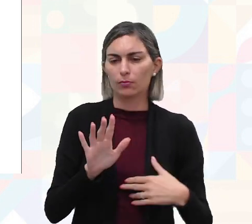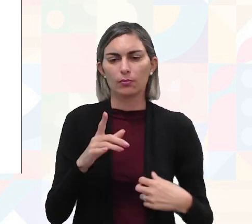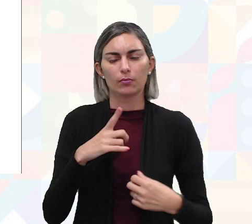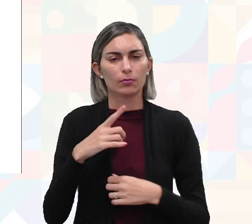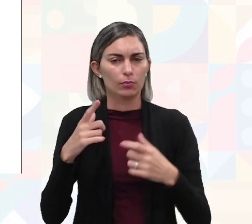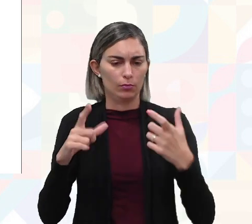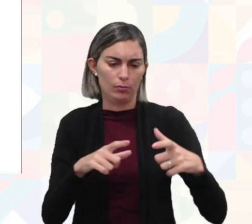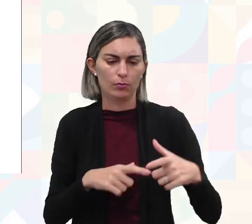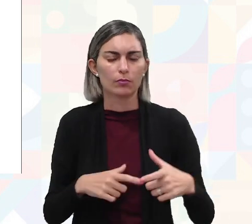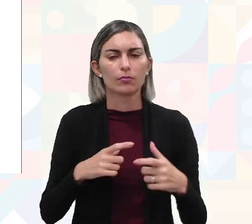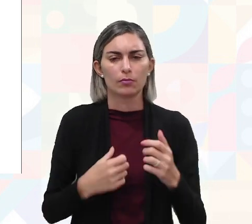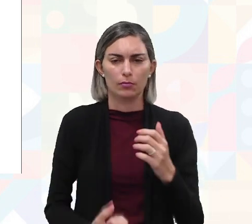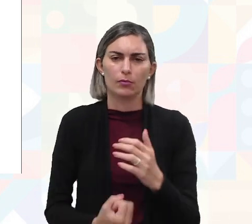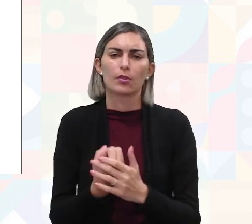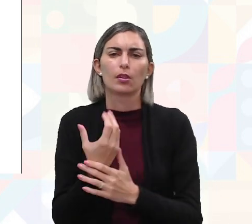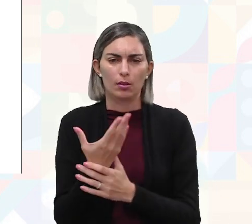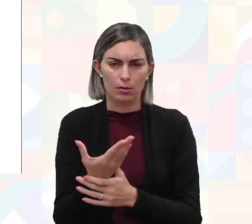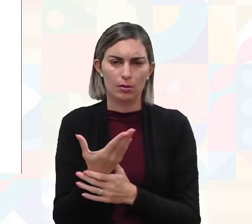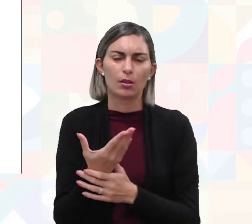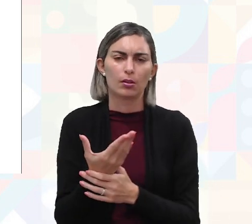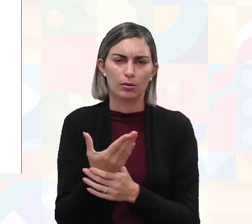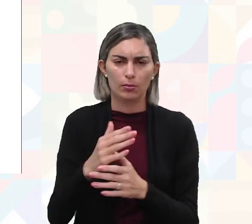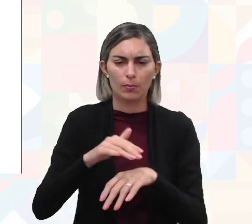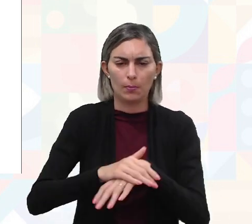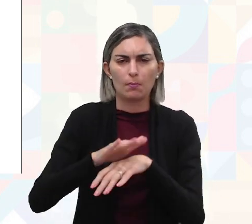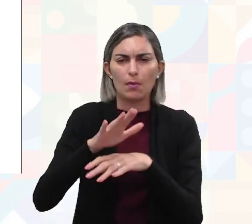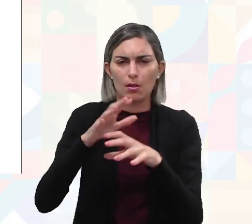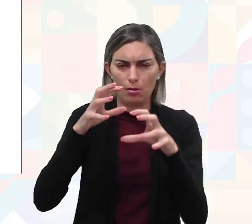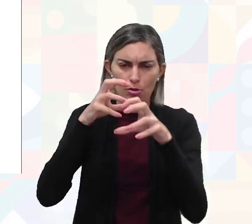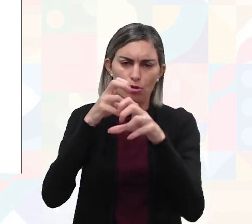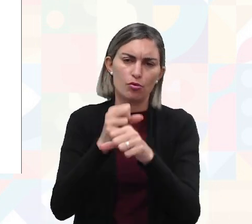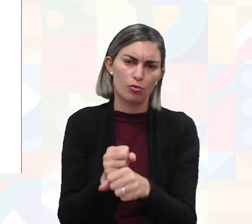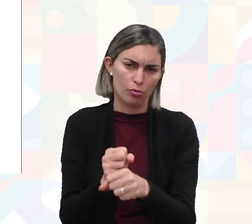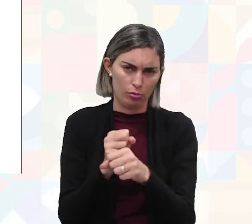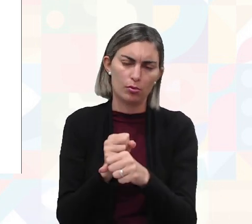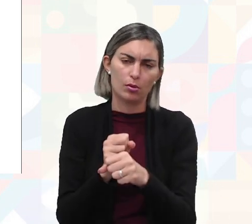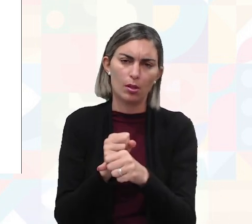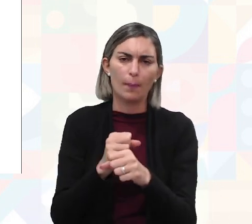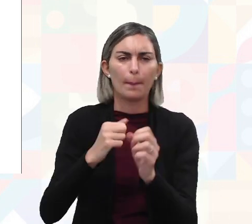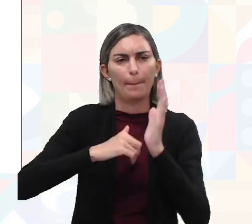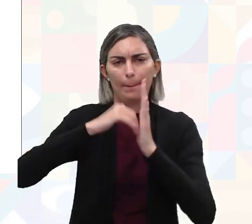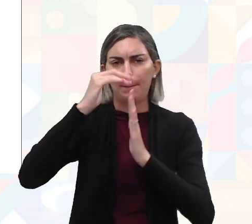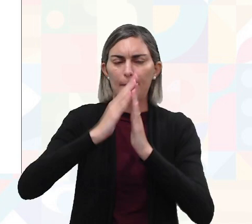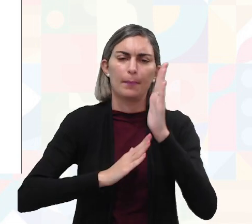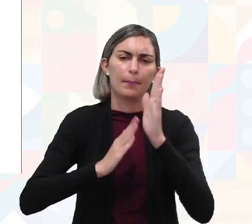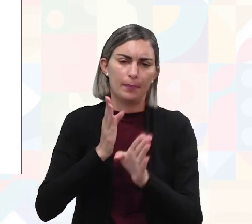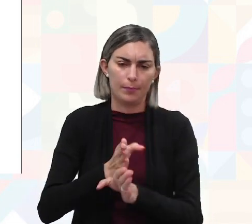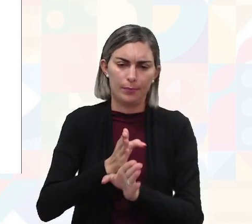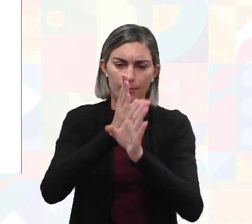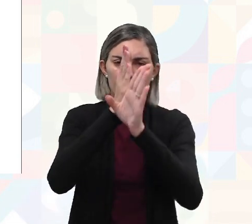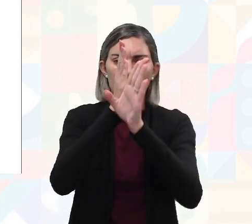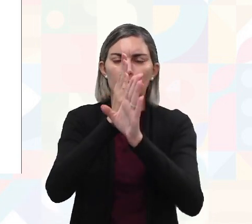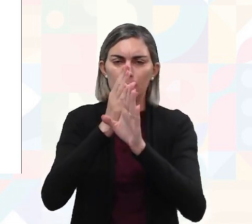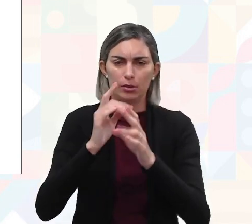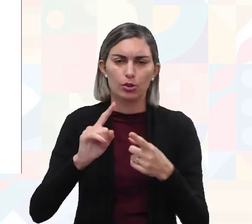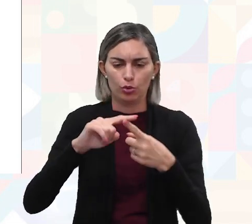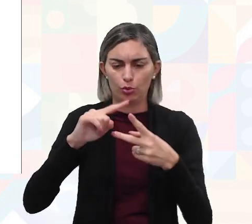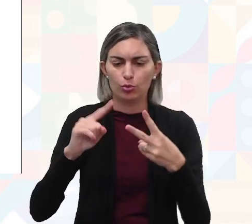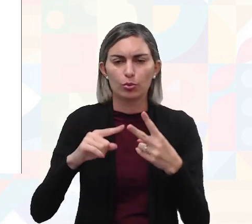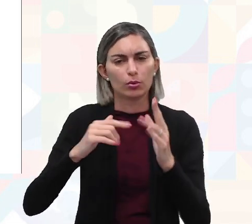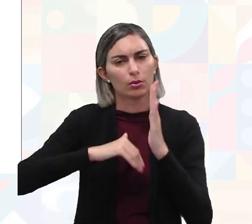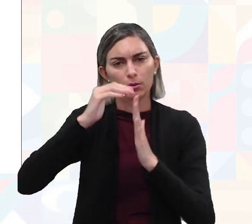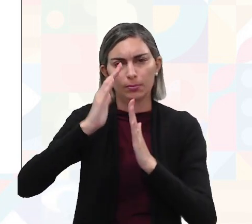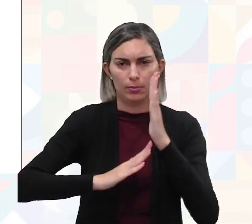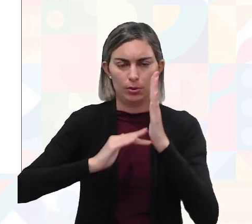espaço, foi criada uma faixa mais escura na parte inferior da parede. Então, a parede foi dividida em duas